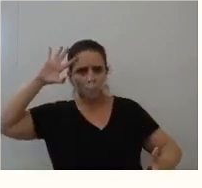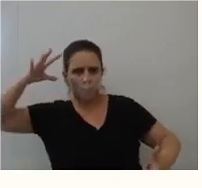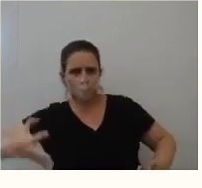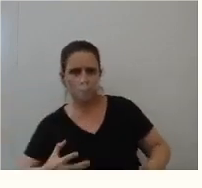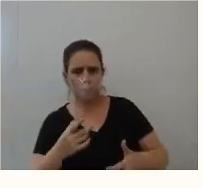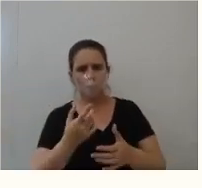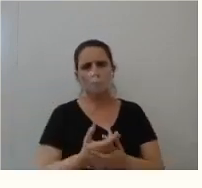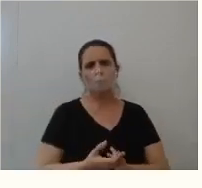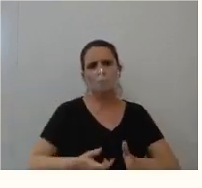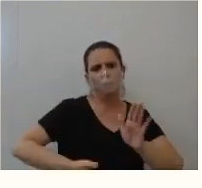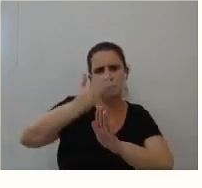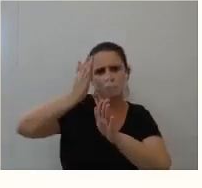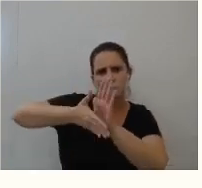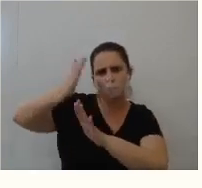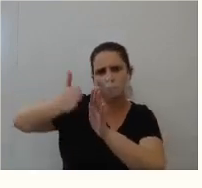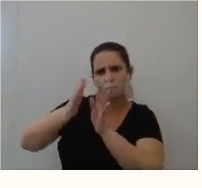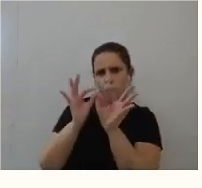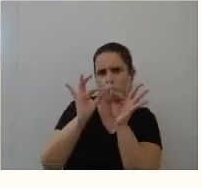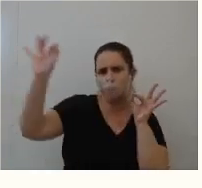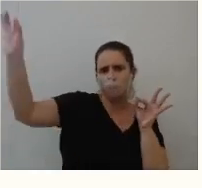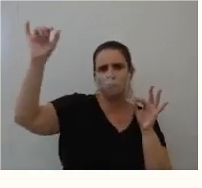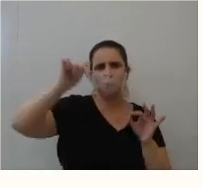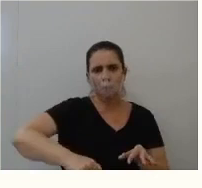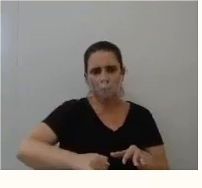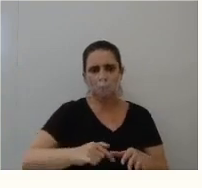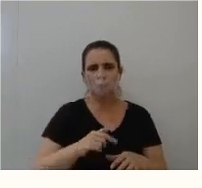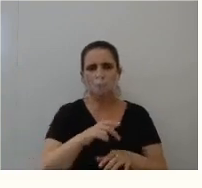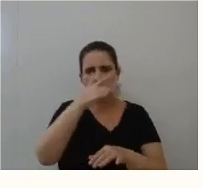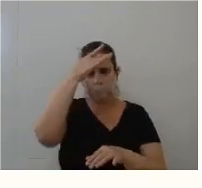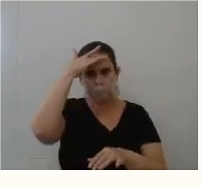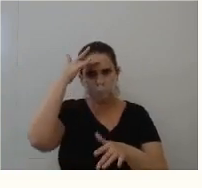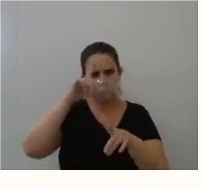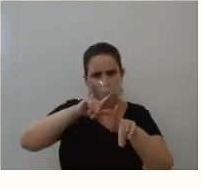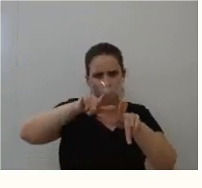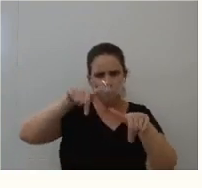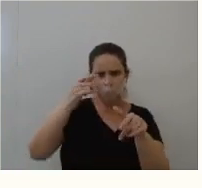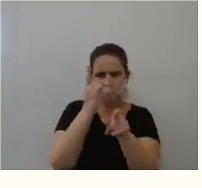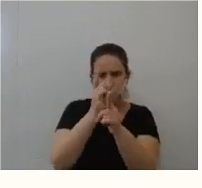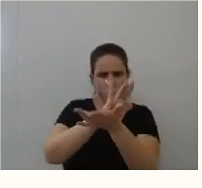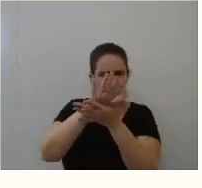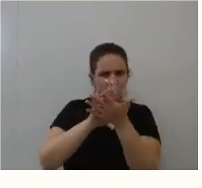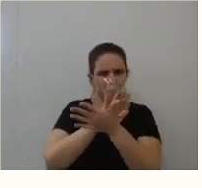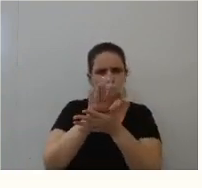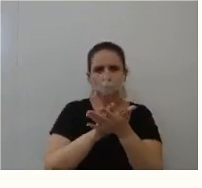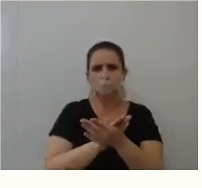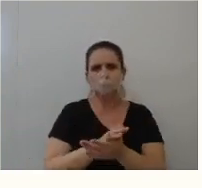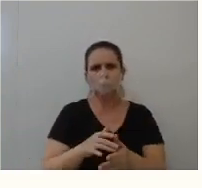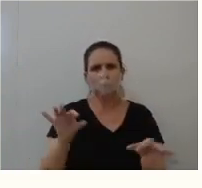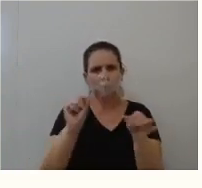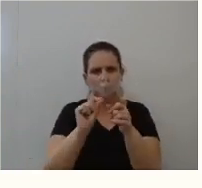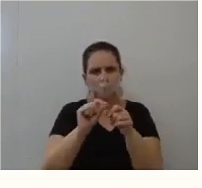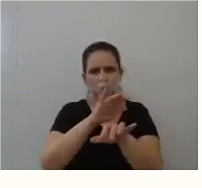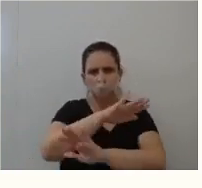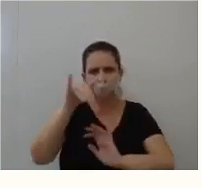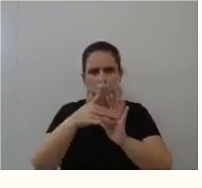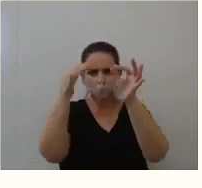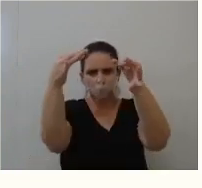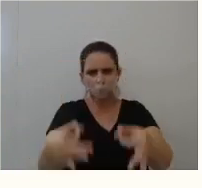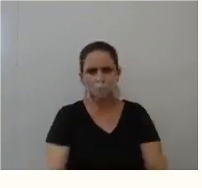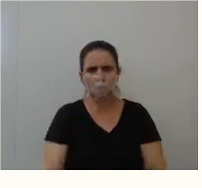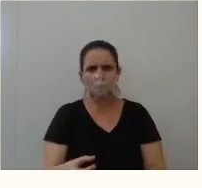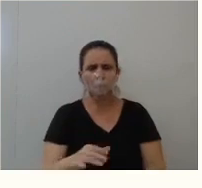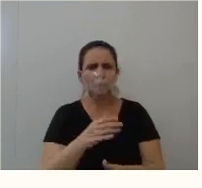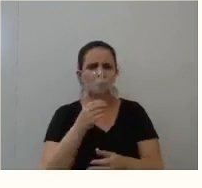caso, viajaria para longe daqui, onde ninguém me encontrasse. E lá embaixo, ó, fez tudo direito, sem que eu